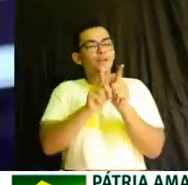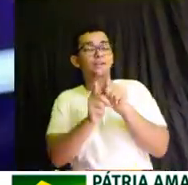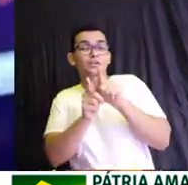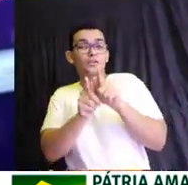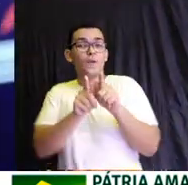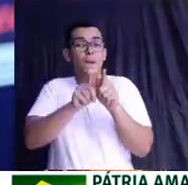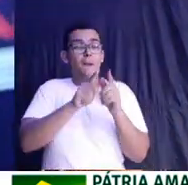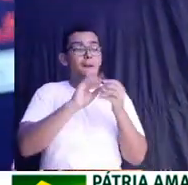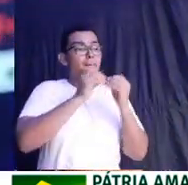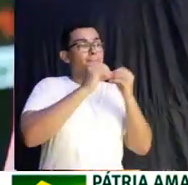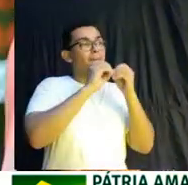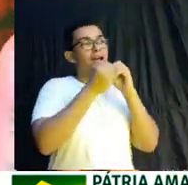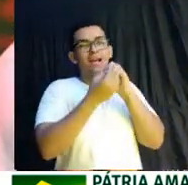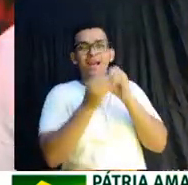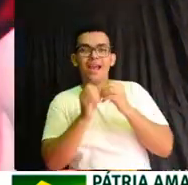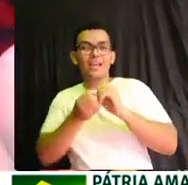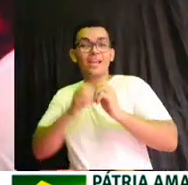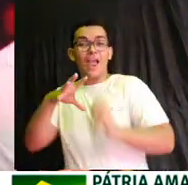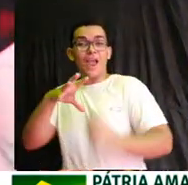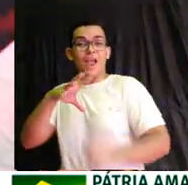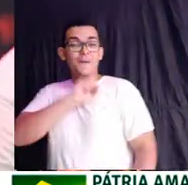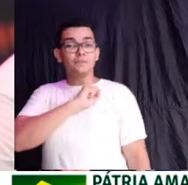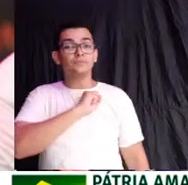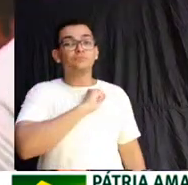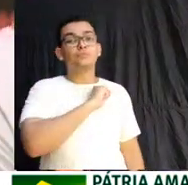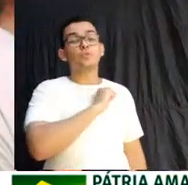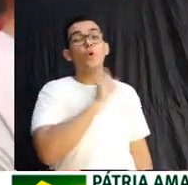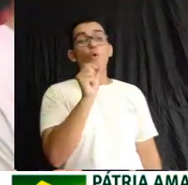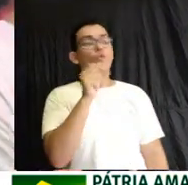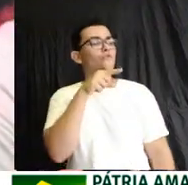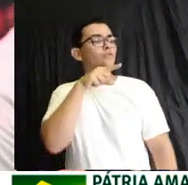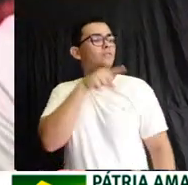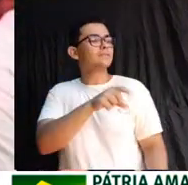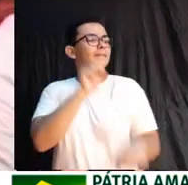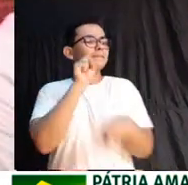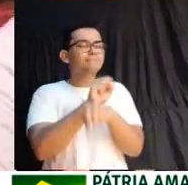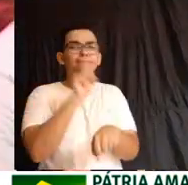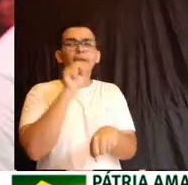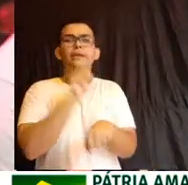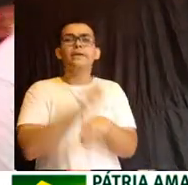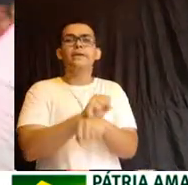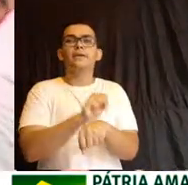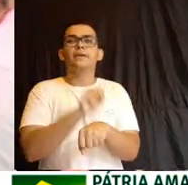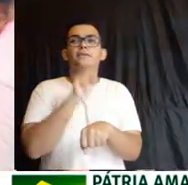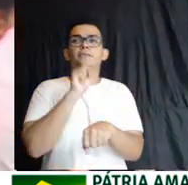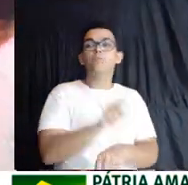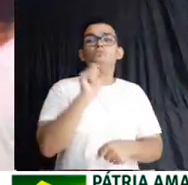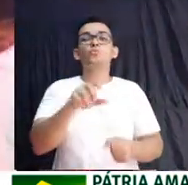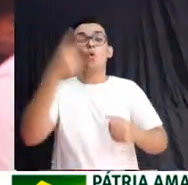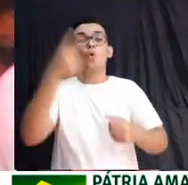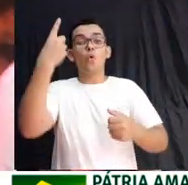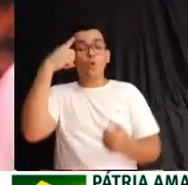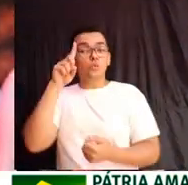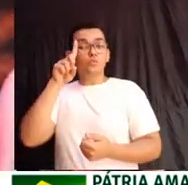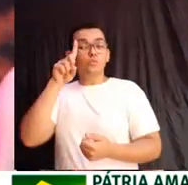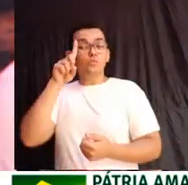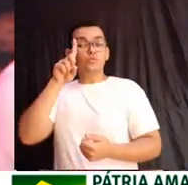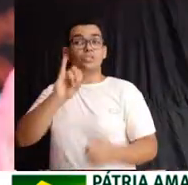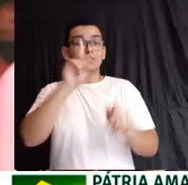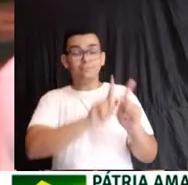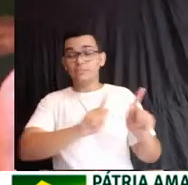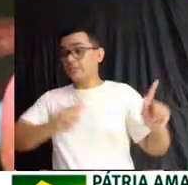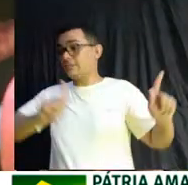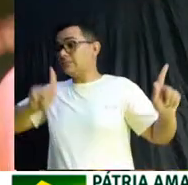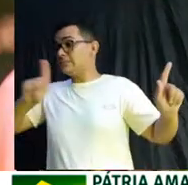alto e a gente se amando. O que é que cê tá esperando? Sem você parece